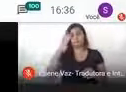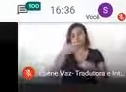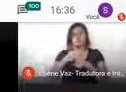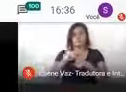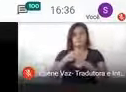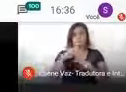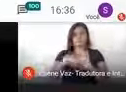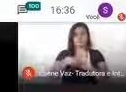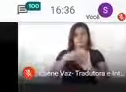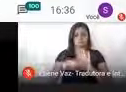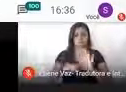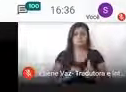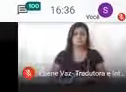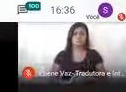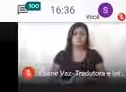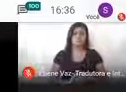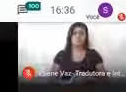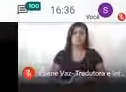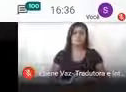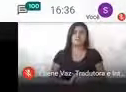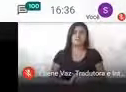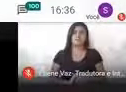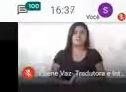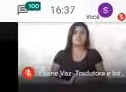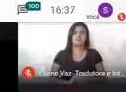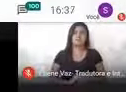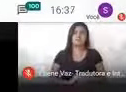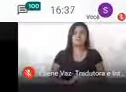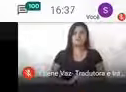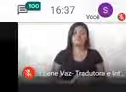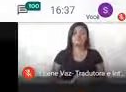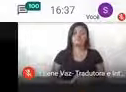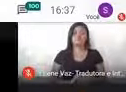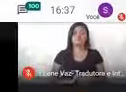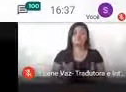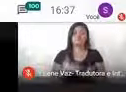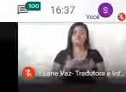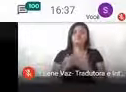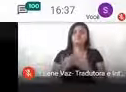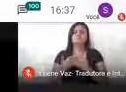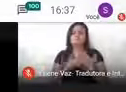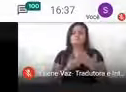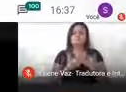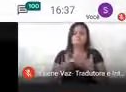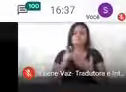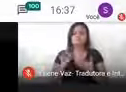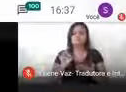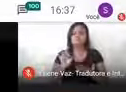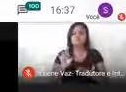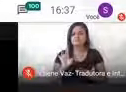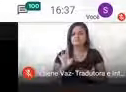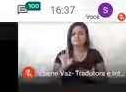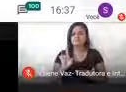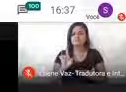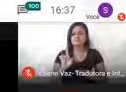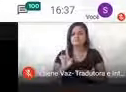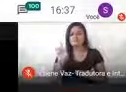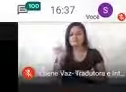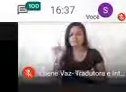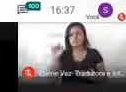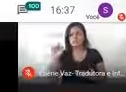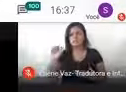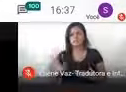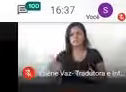A região sul do Brasil. Esses estudos não estão sendo feitos apenas lá, mas em diversas